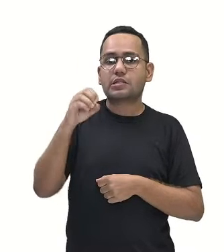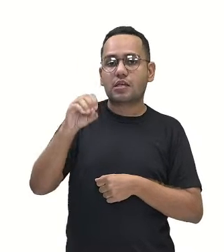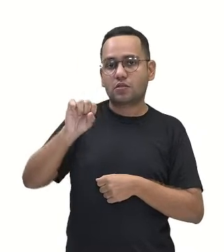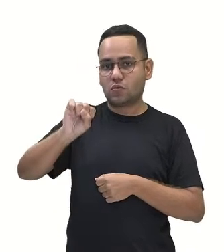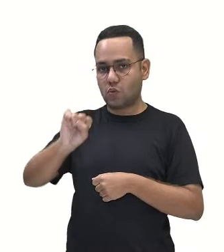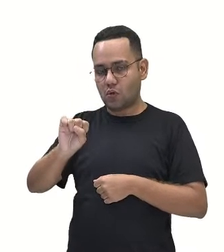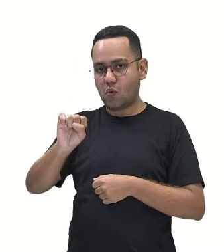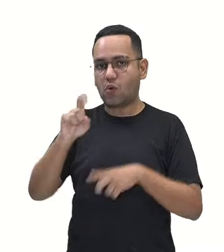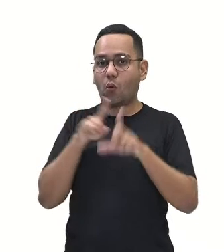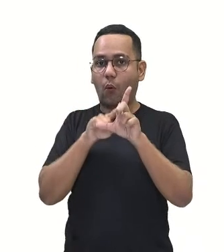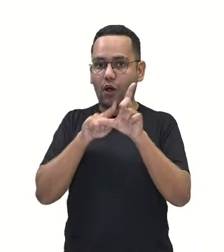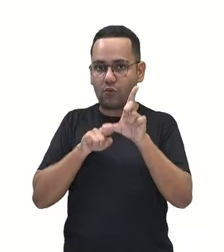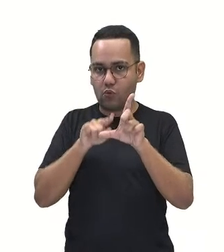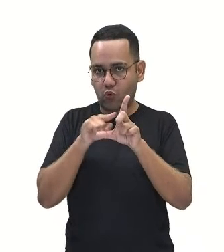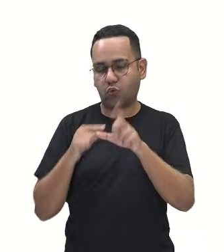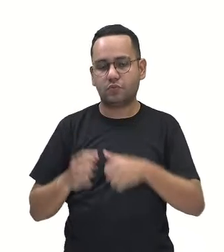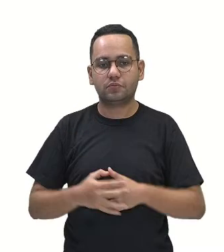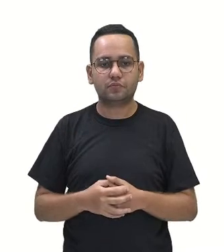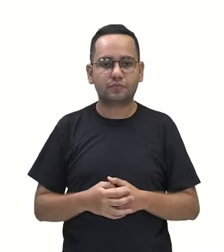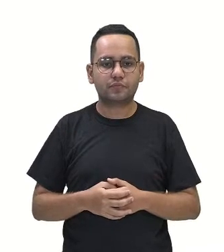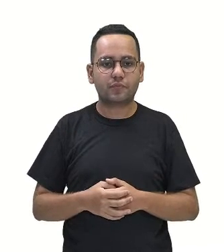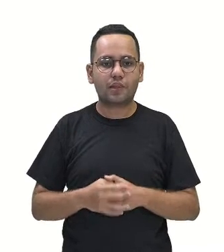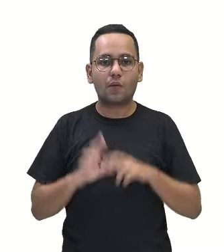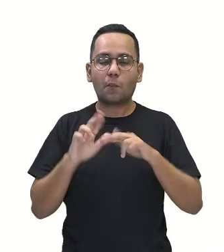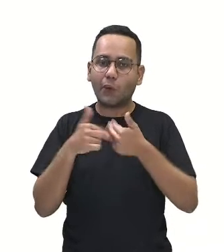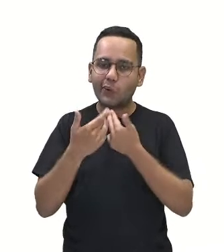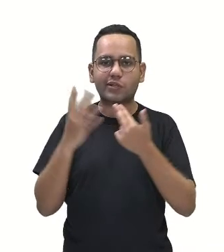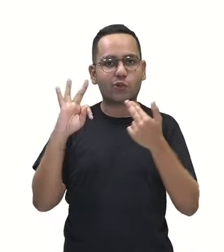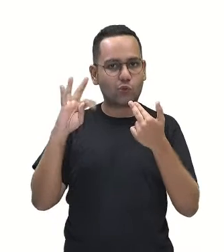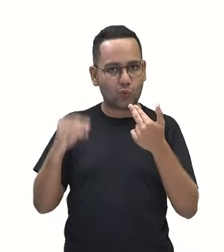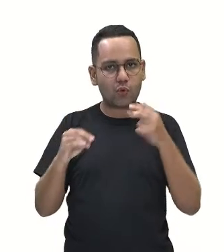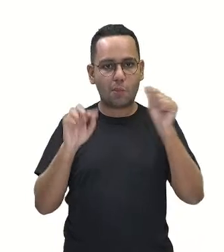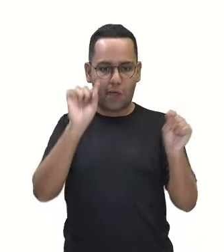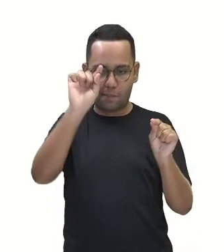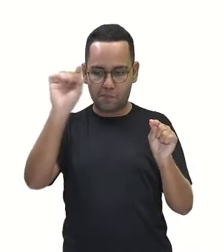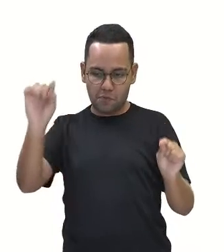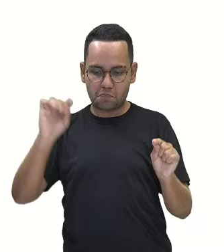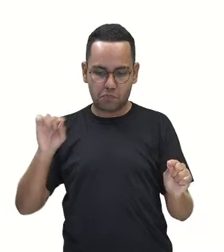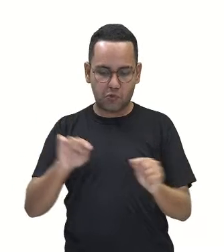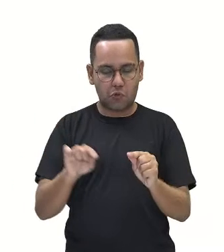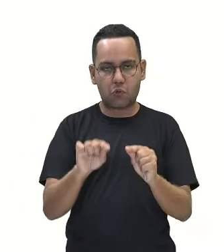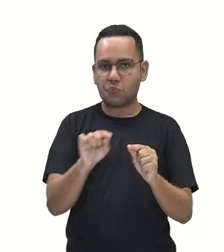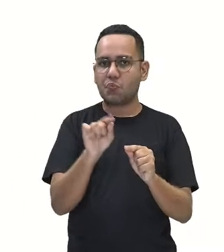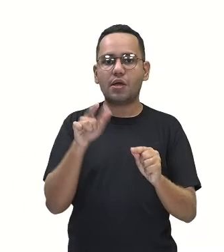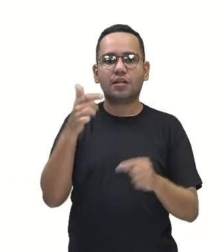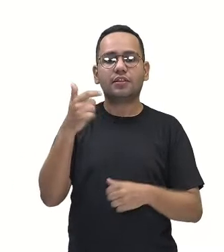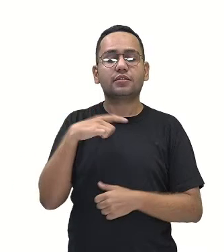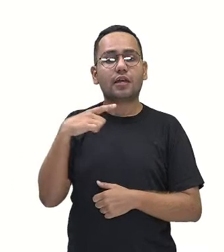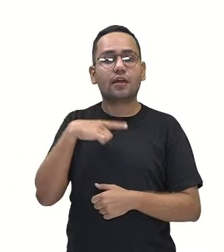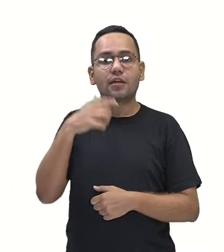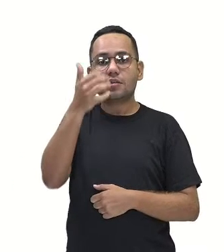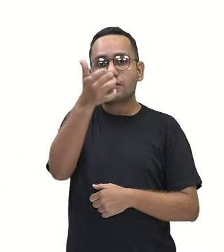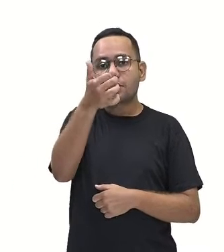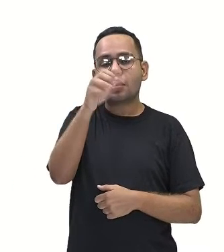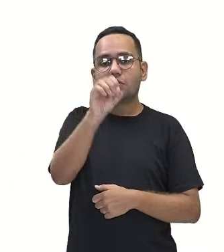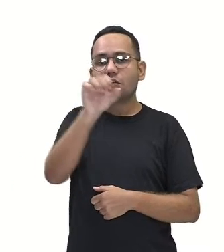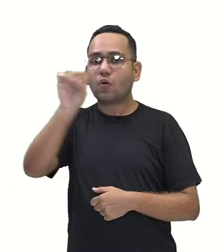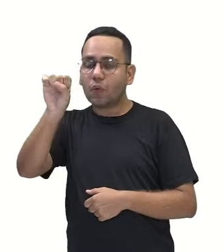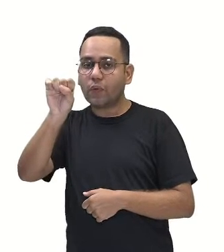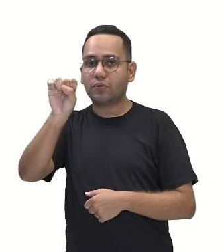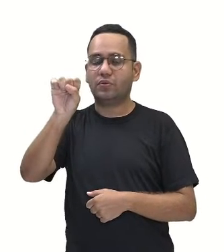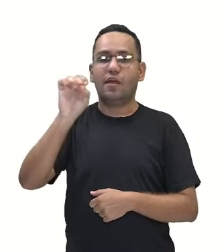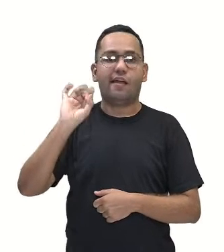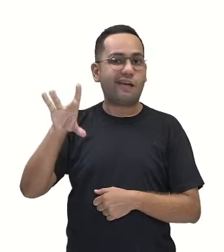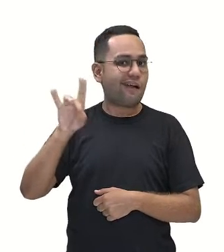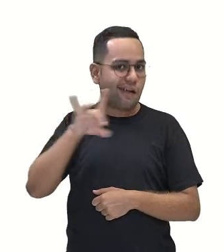esses ângulos aqui, todos eles medem 108 graus. Ok? Tudo certo então até aí? E